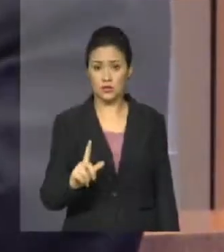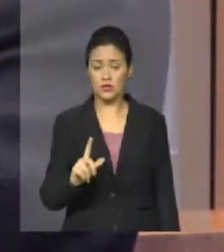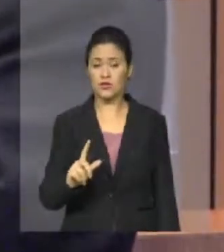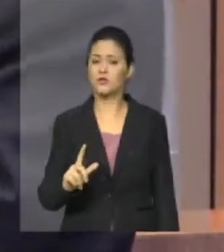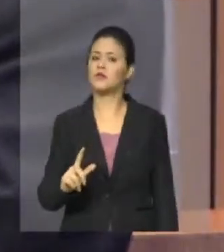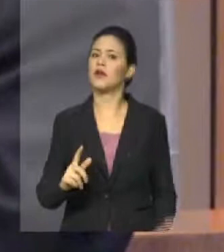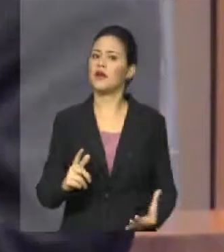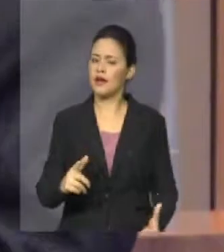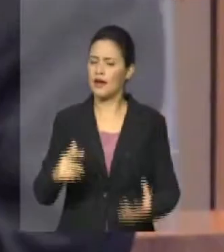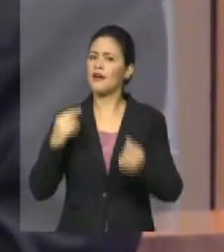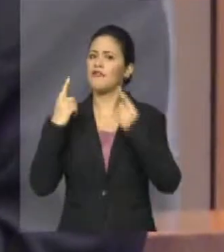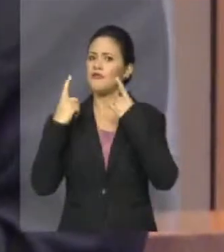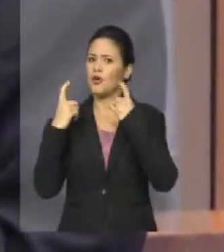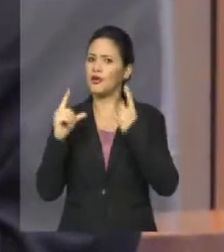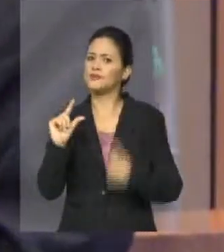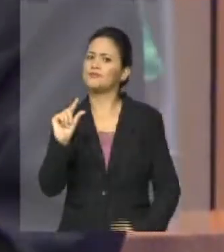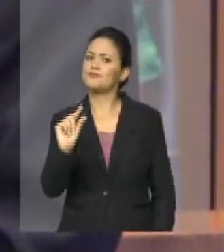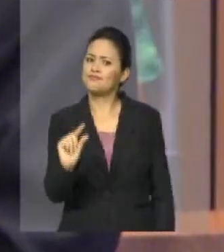vinha,